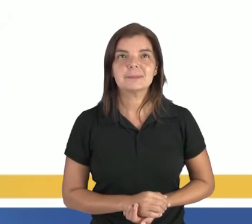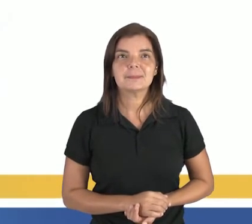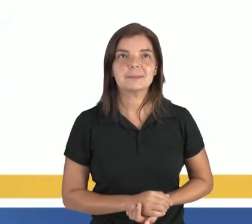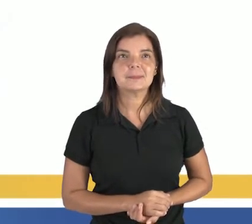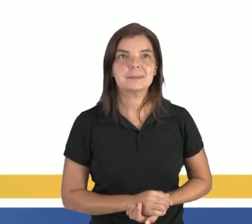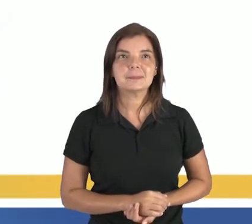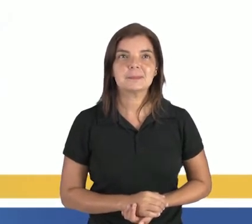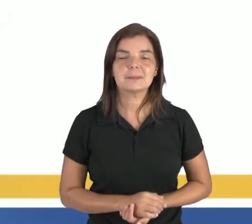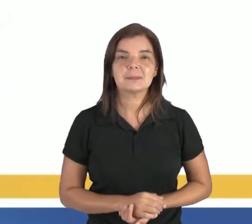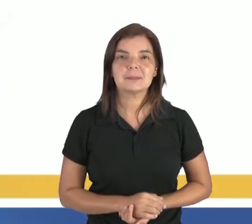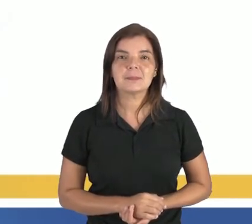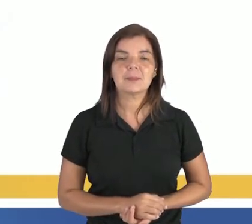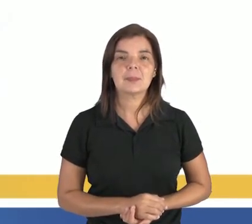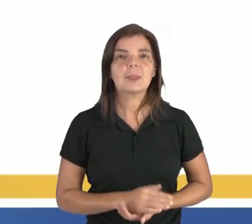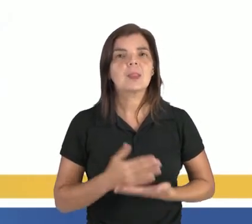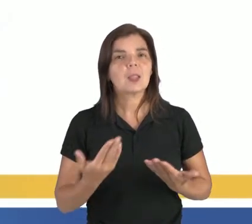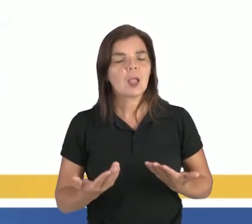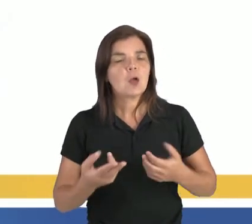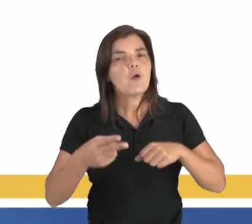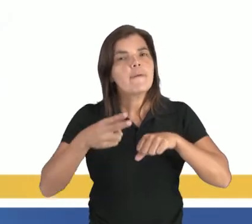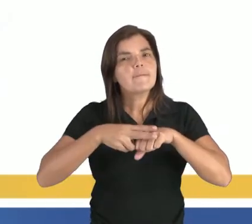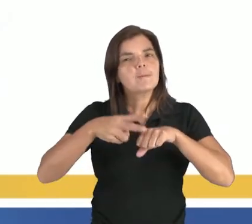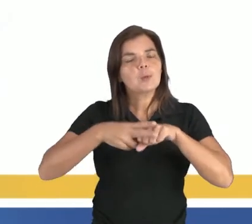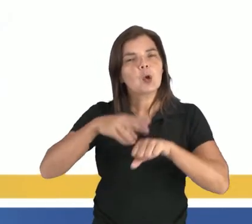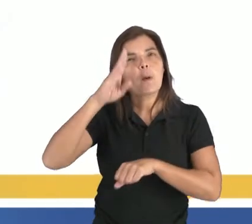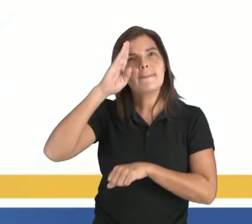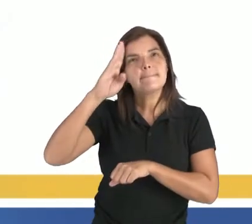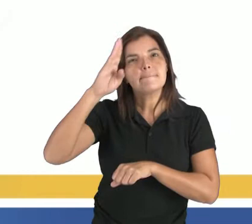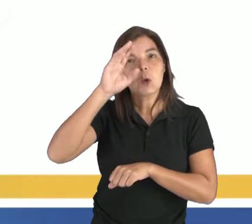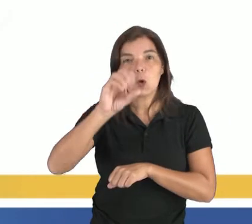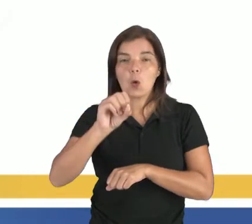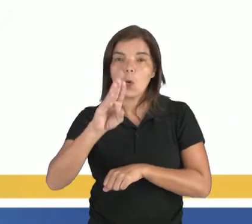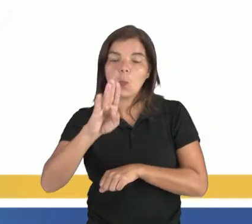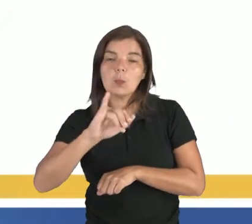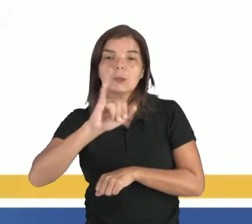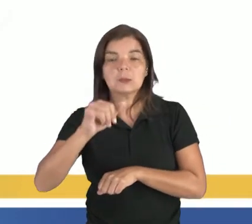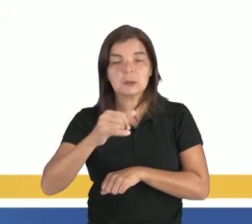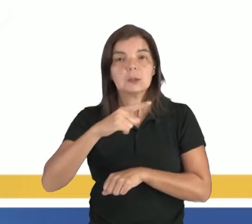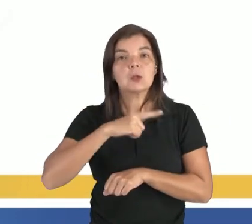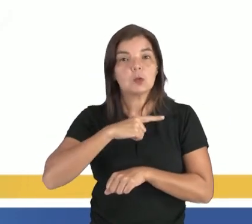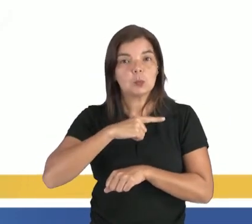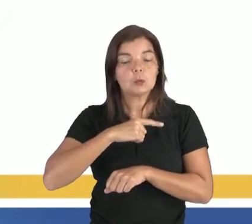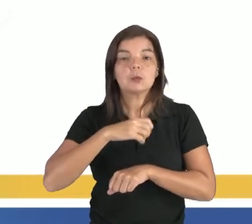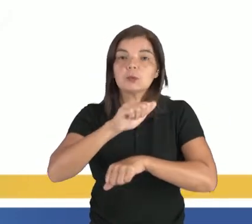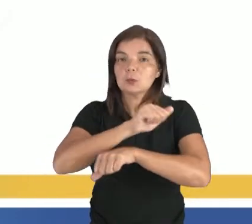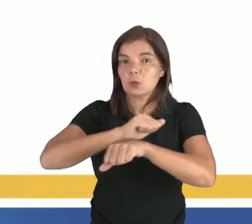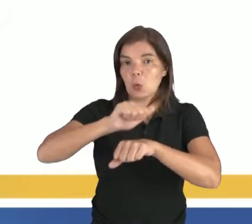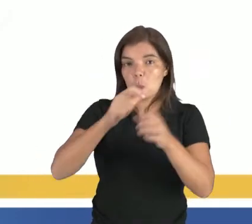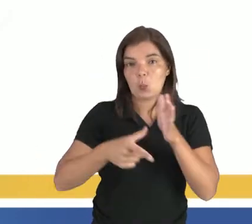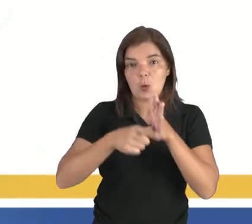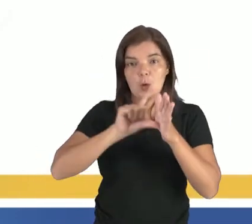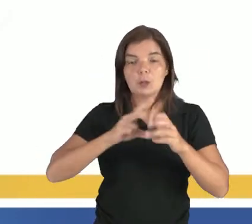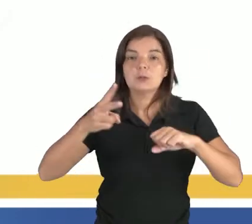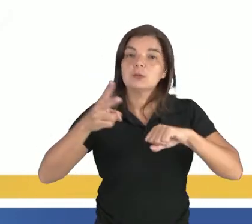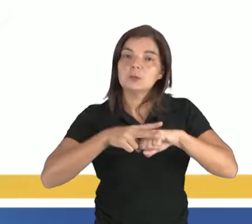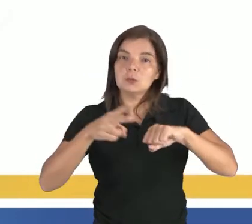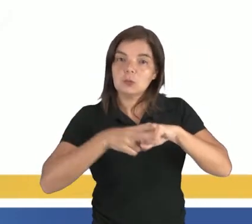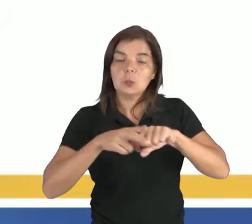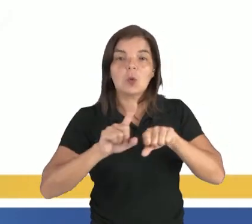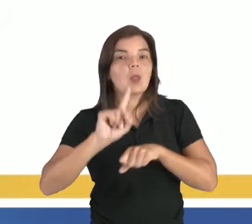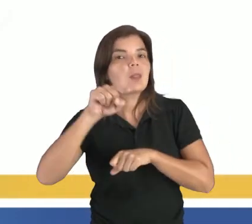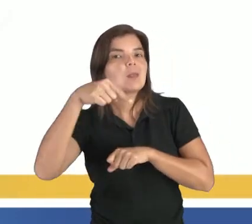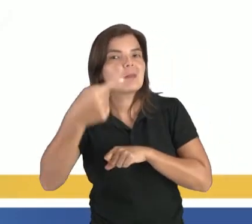Right. Caso o verbo principal tenha um objeto, colocaremos o advérbio tanto antes do verbo